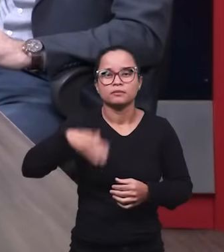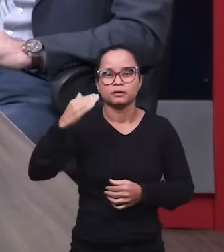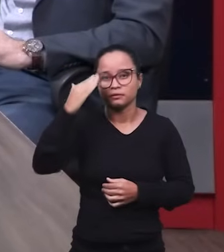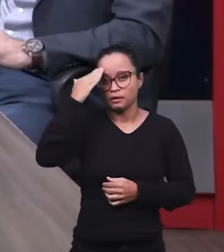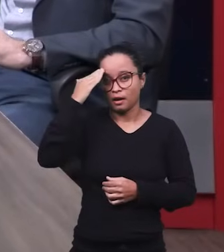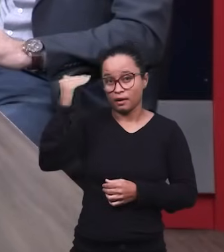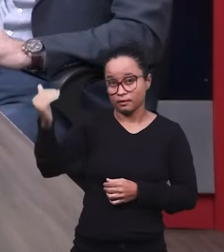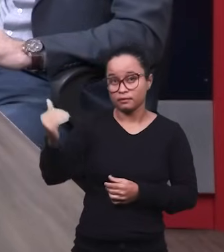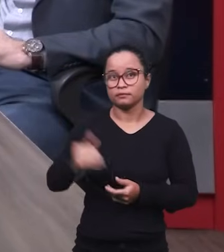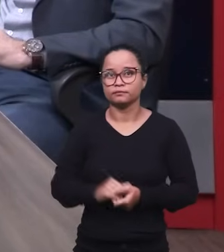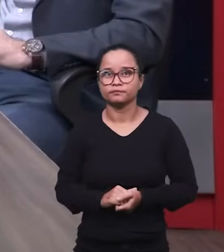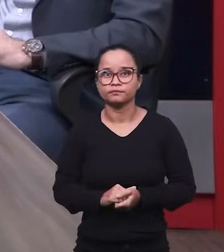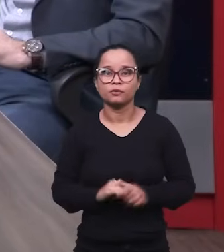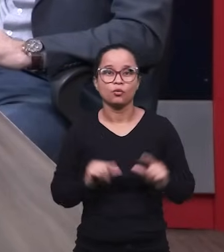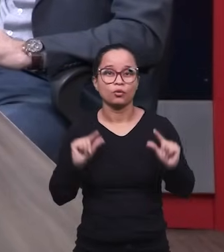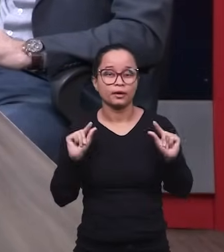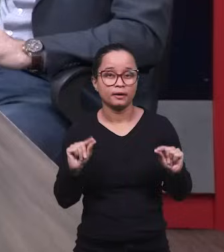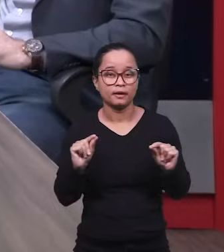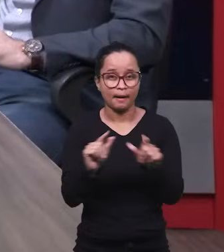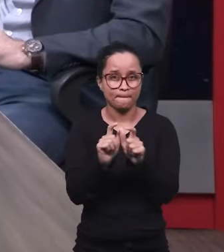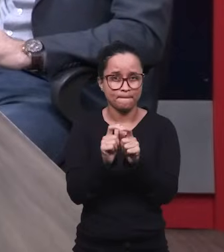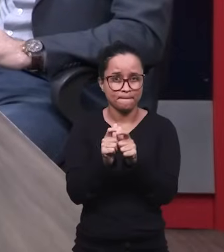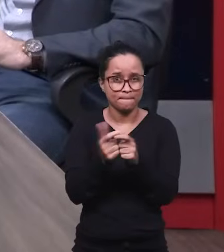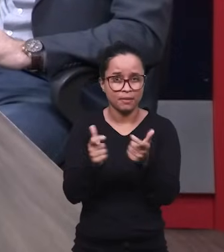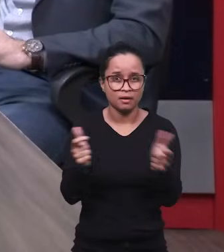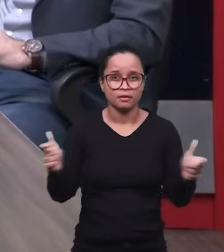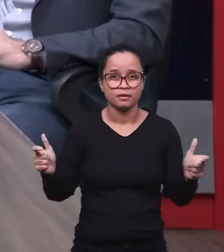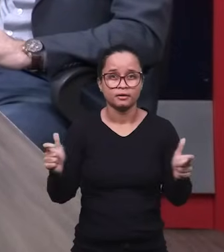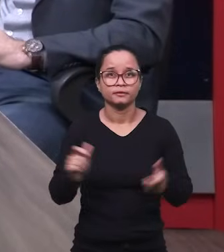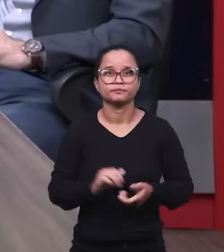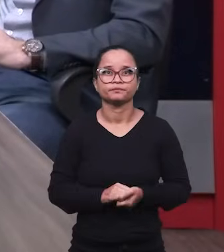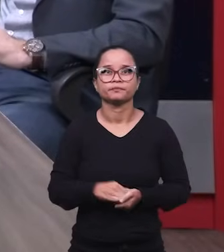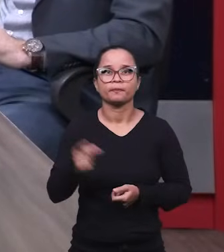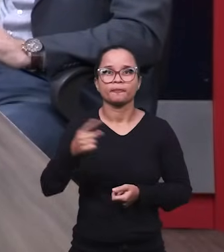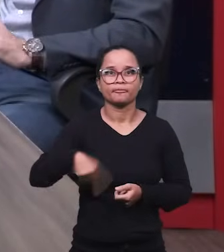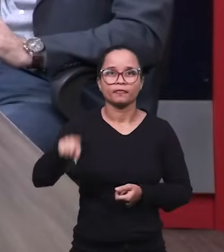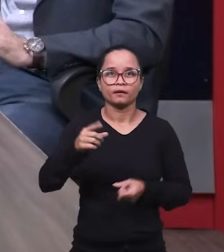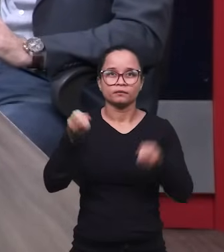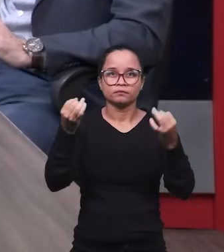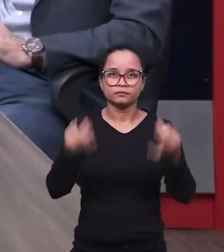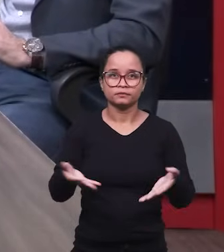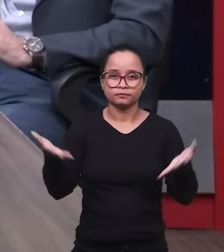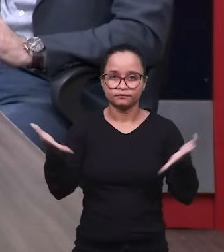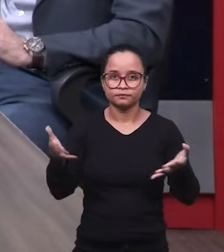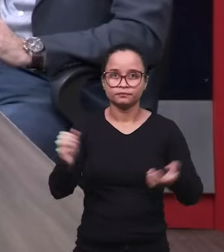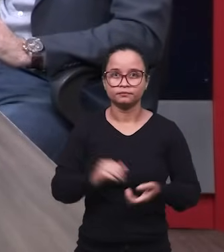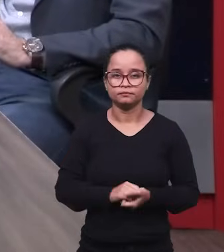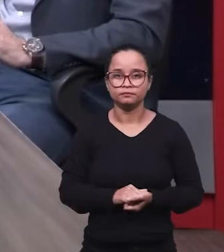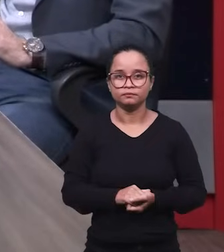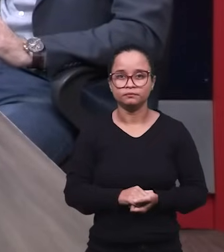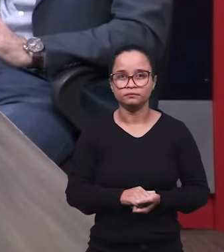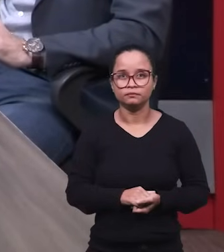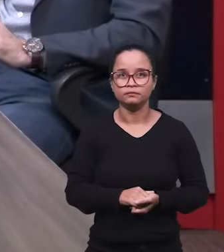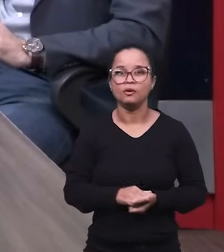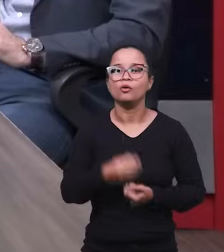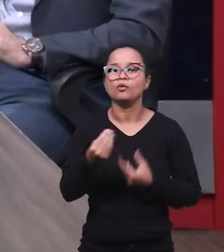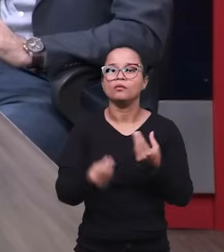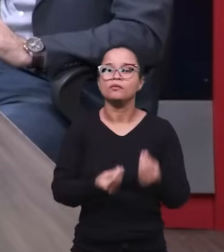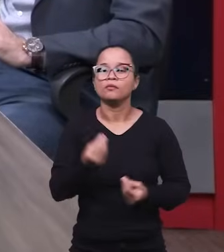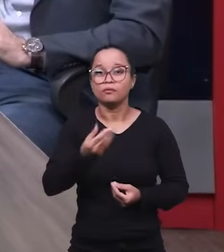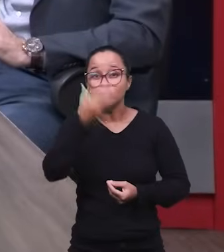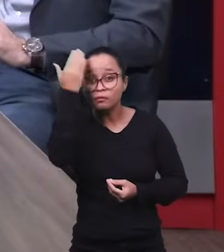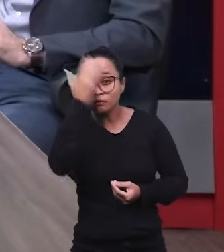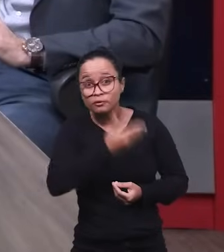de Einstein foi que a maioria, nós estamos falando aqui, e hoje nós temos como